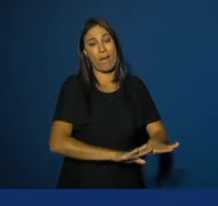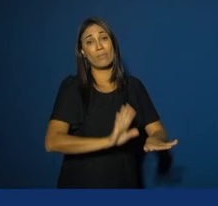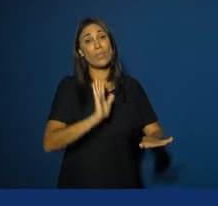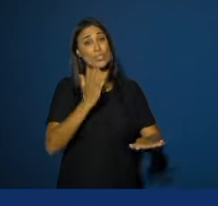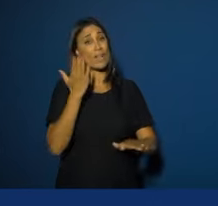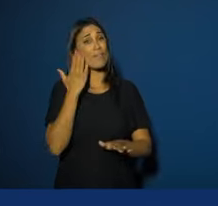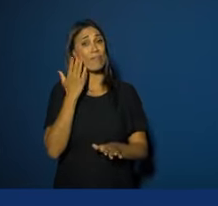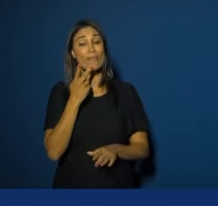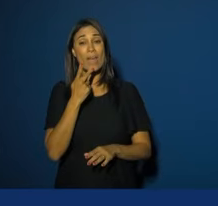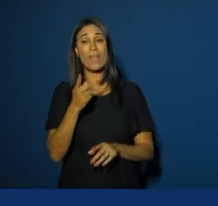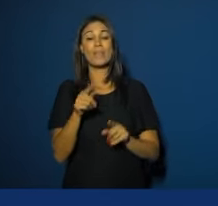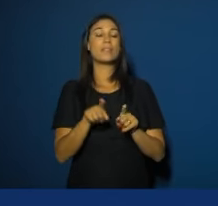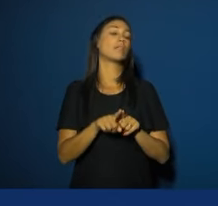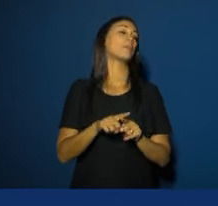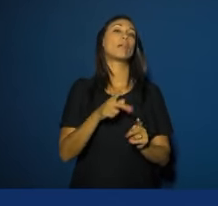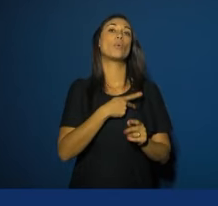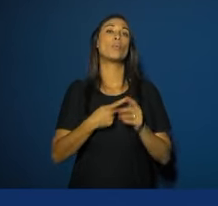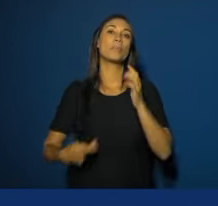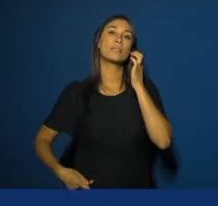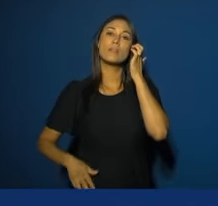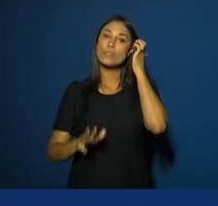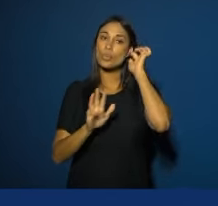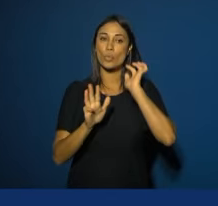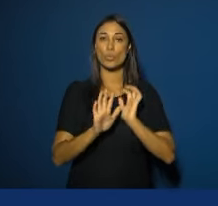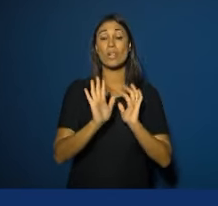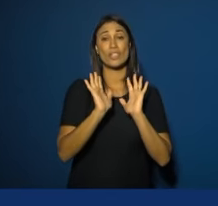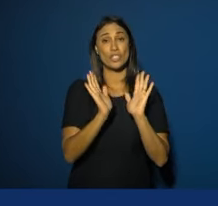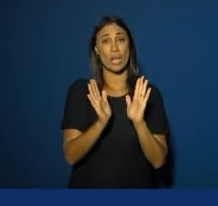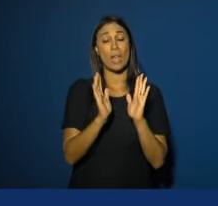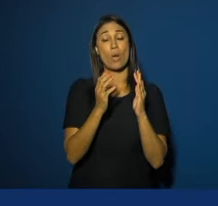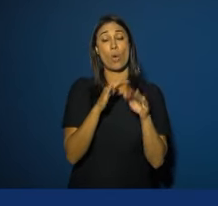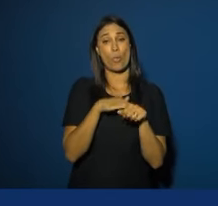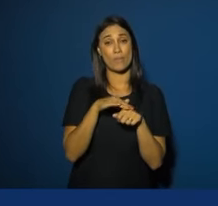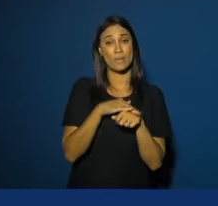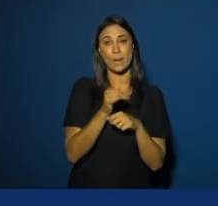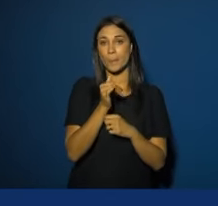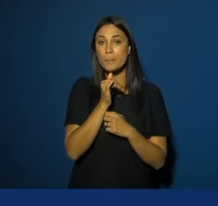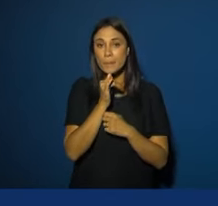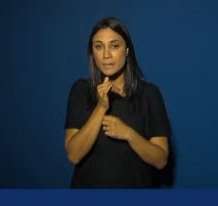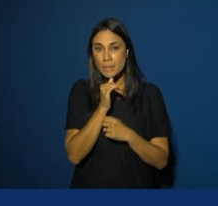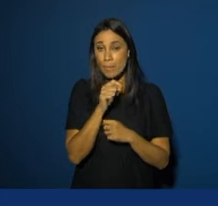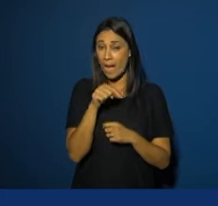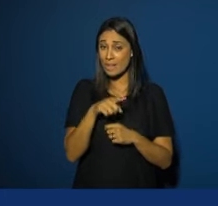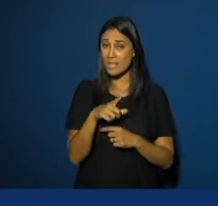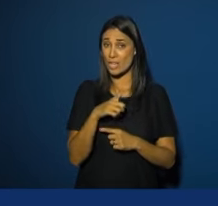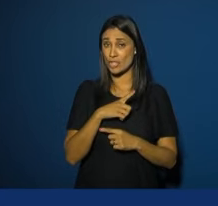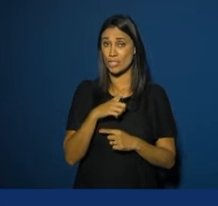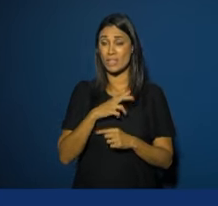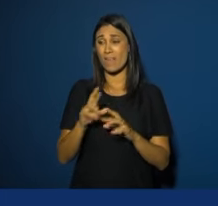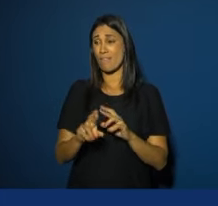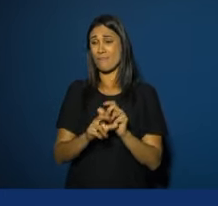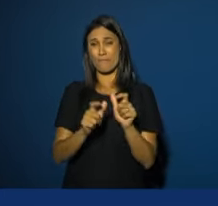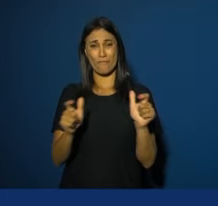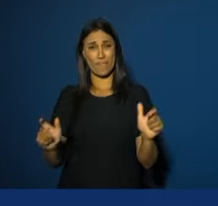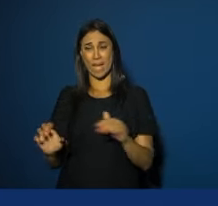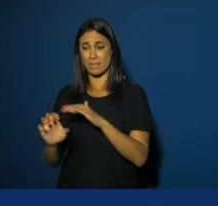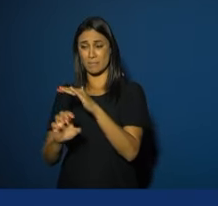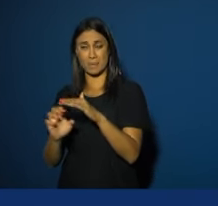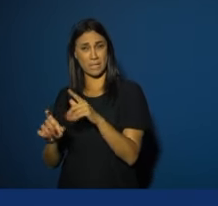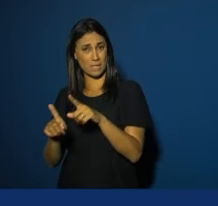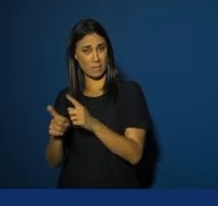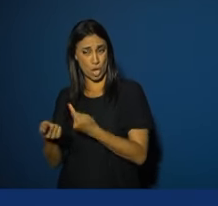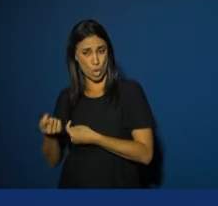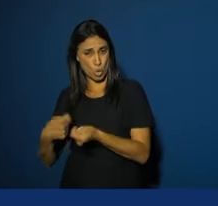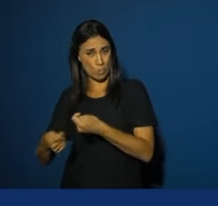um pouco para o presidente Lula sobre isso falei com as companhias por exemplo aqui nós temos muitos empresários economistas